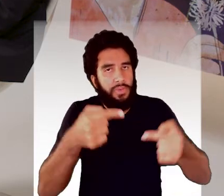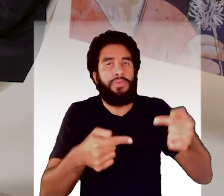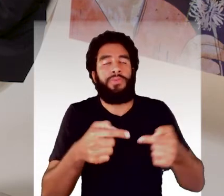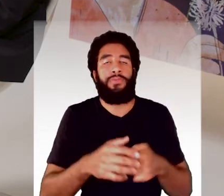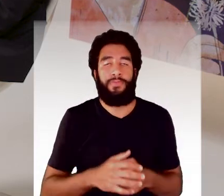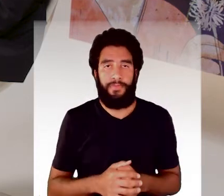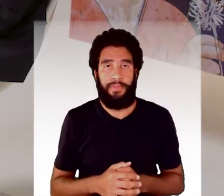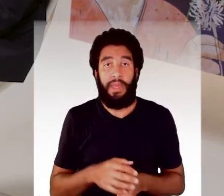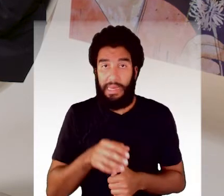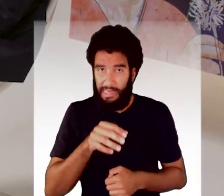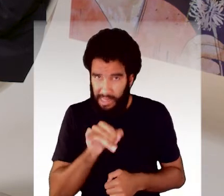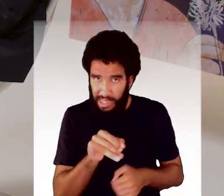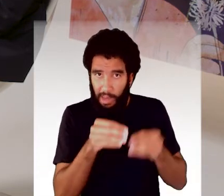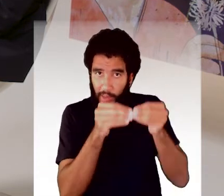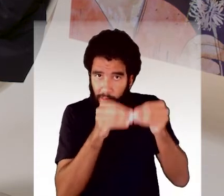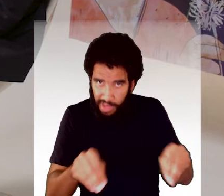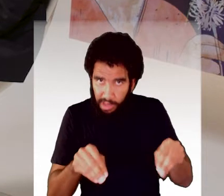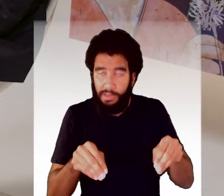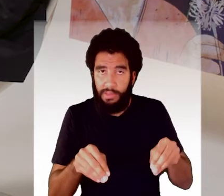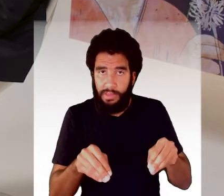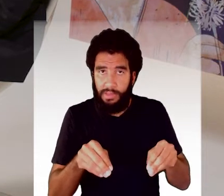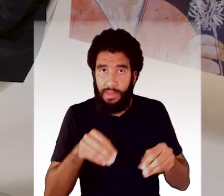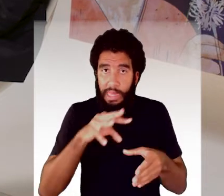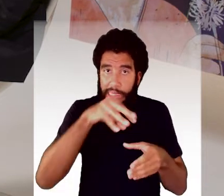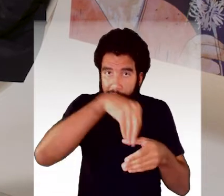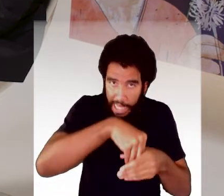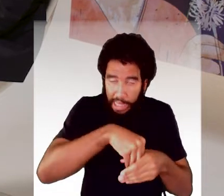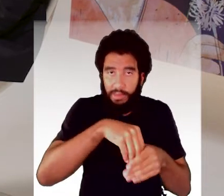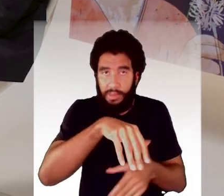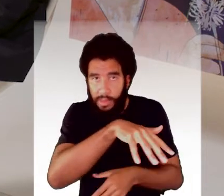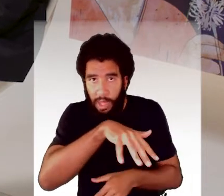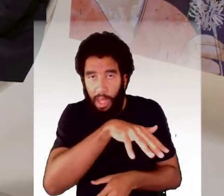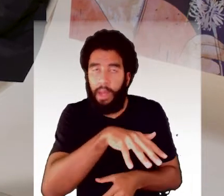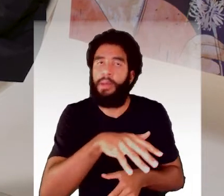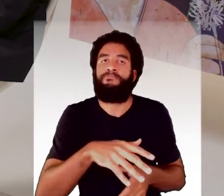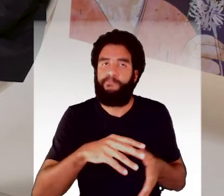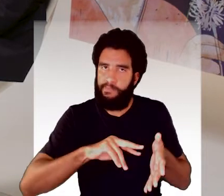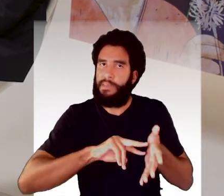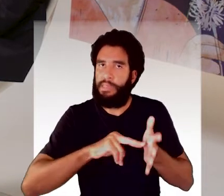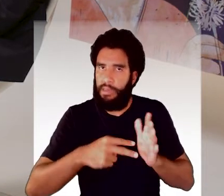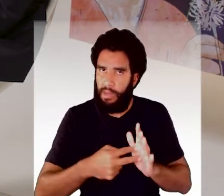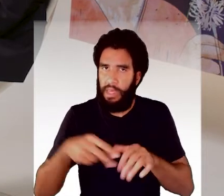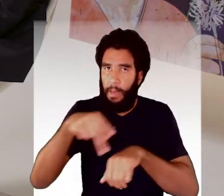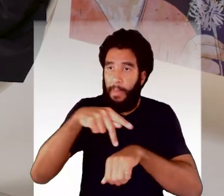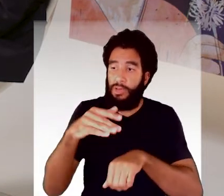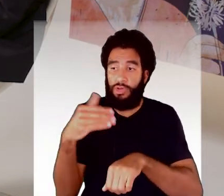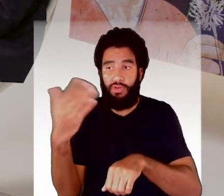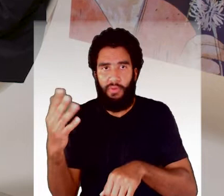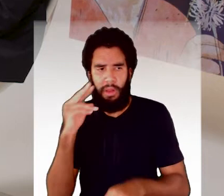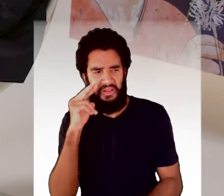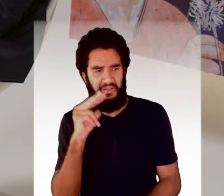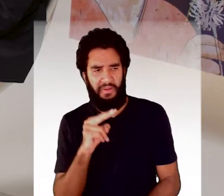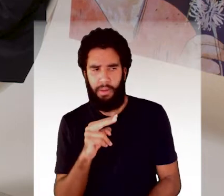desse setor provavelmente vai despertar os olhares internacionais e o que pode